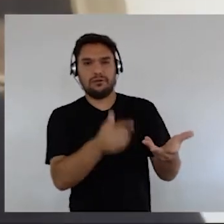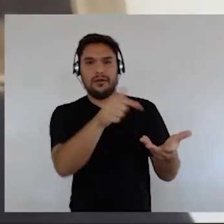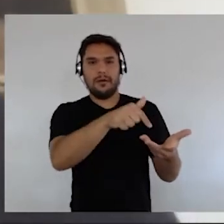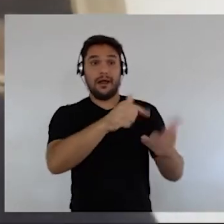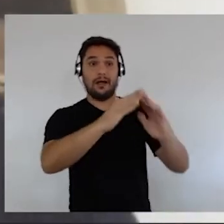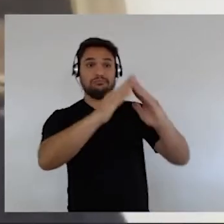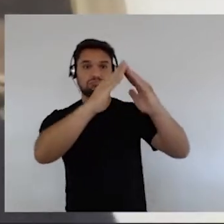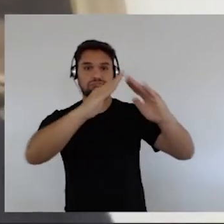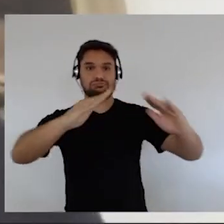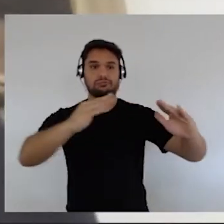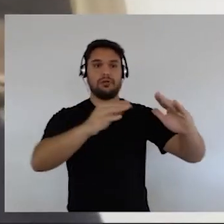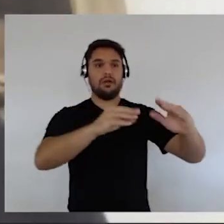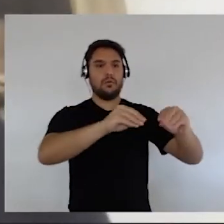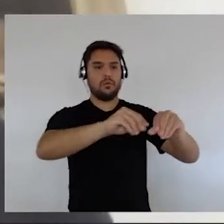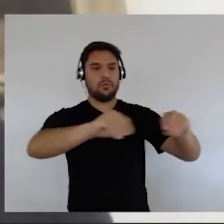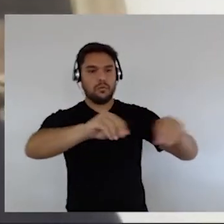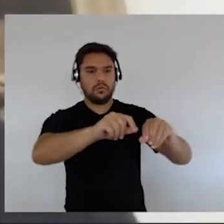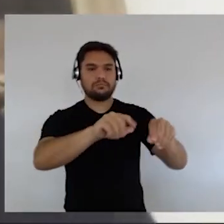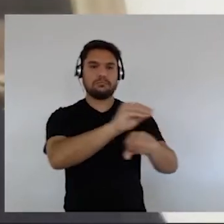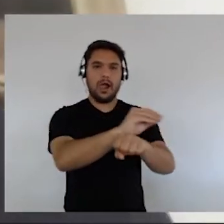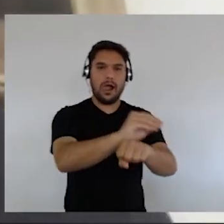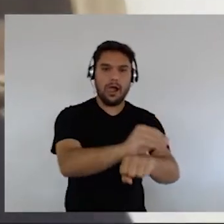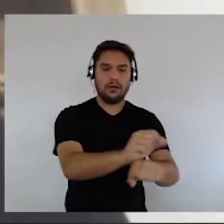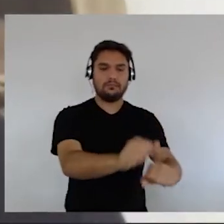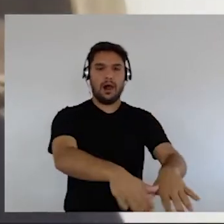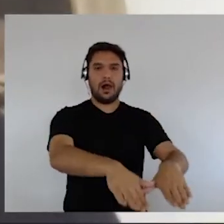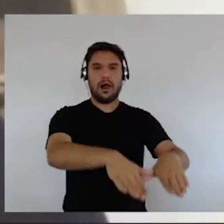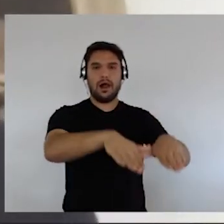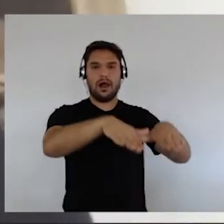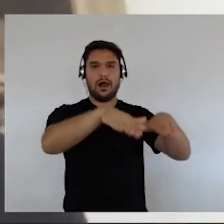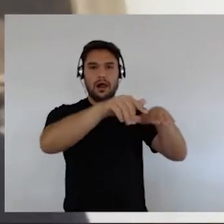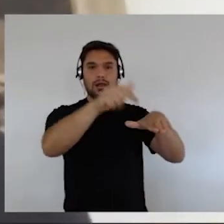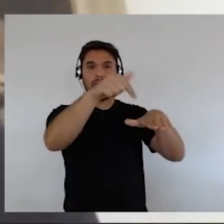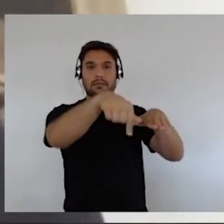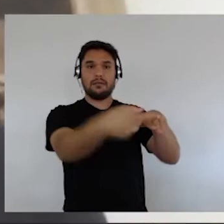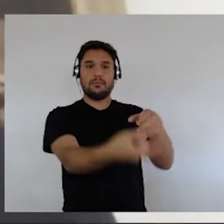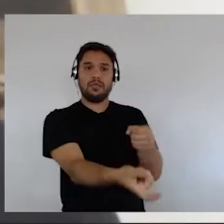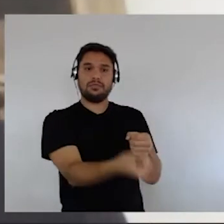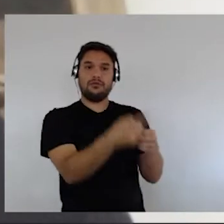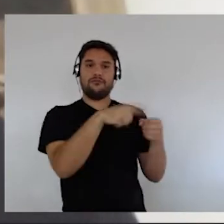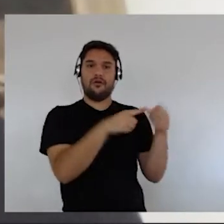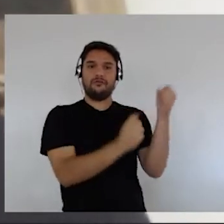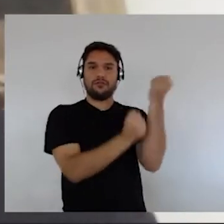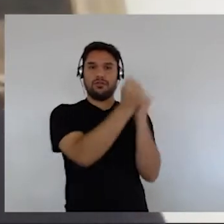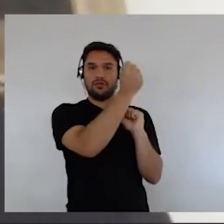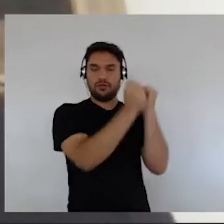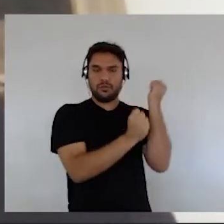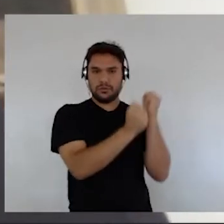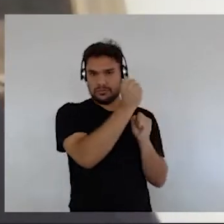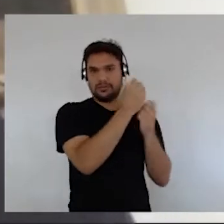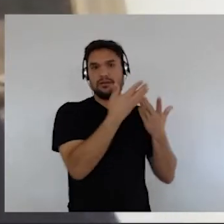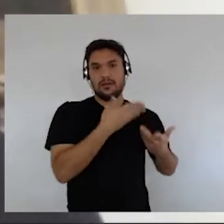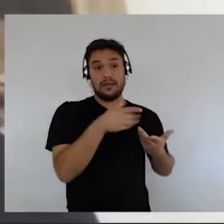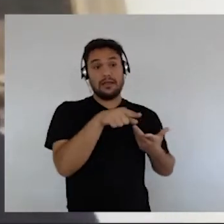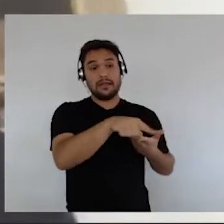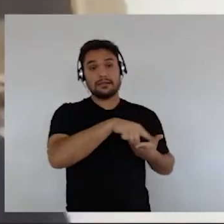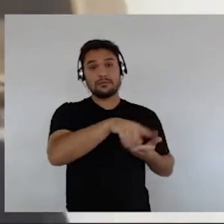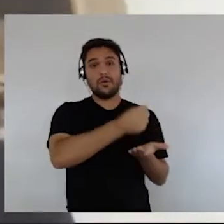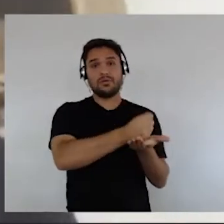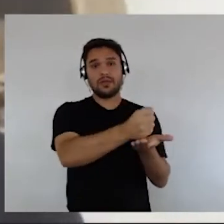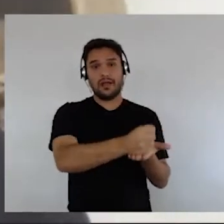produtores integrados criem e engordem esses animais para serem depois entregues de volta às empresas, prosseguindo-se assim o ciclo